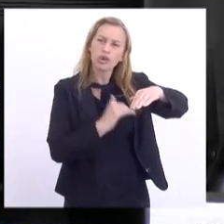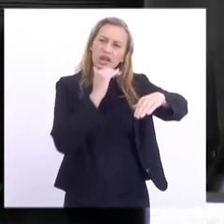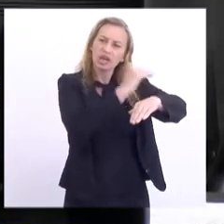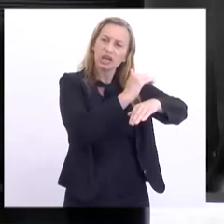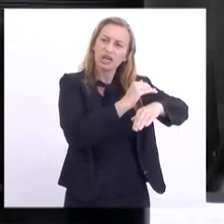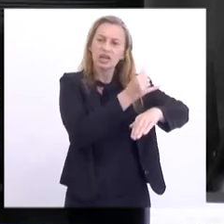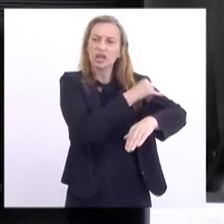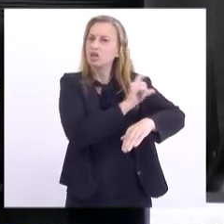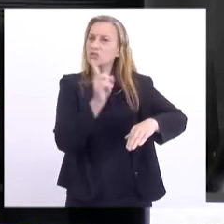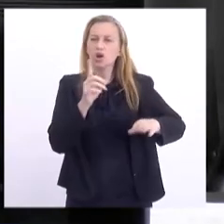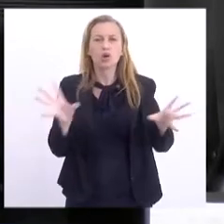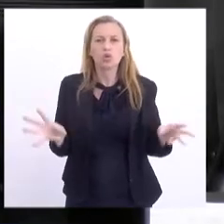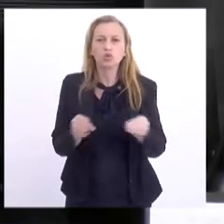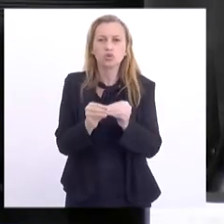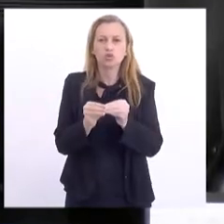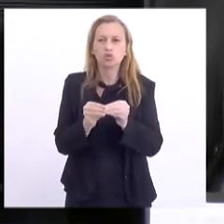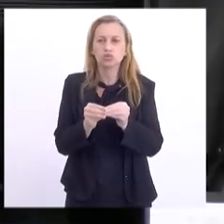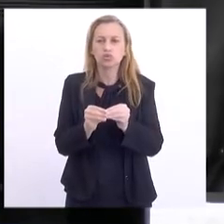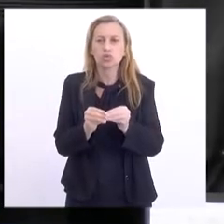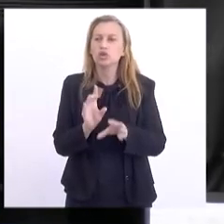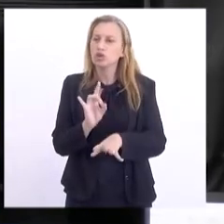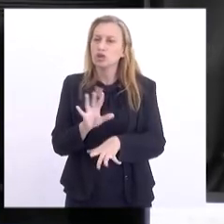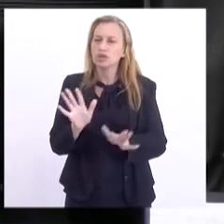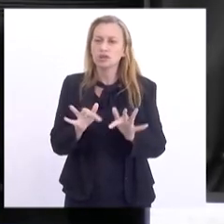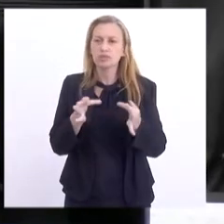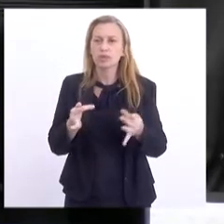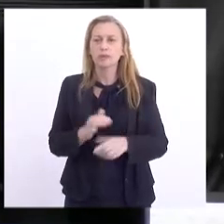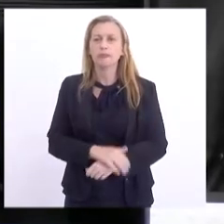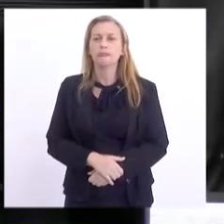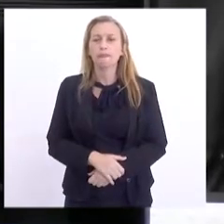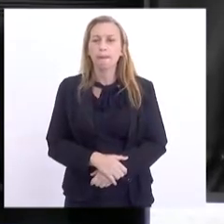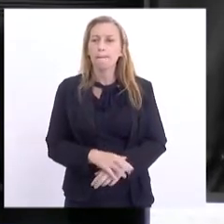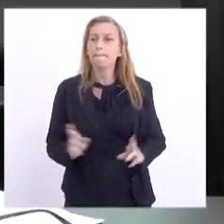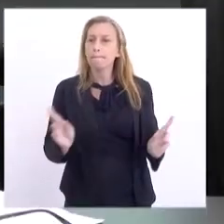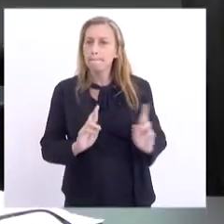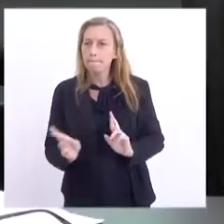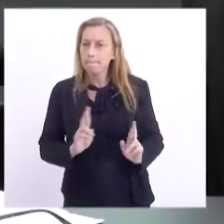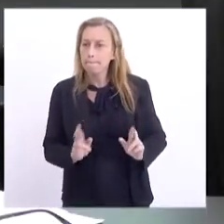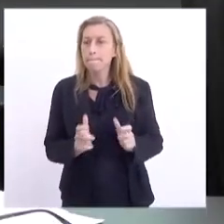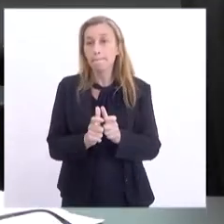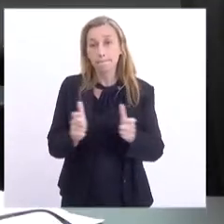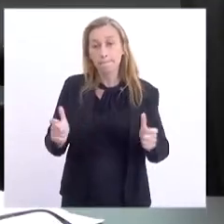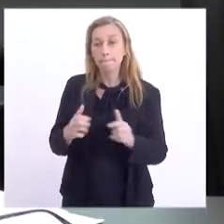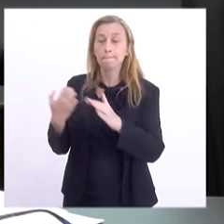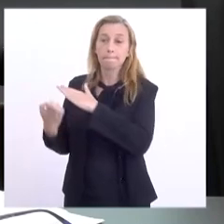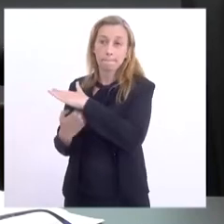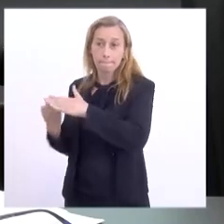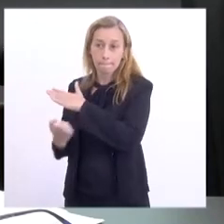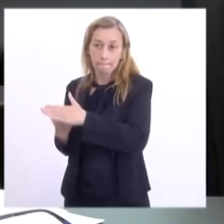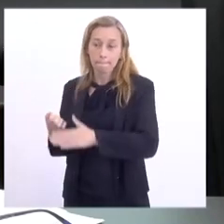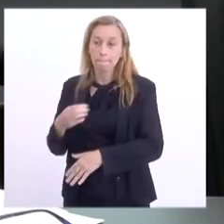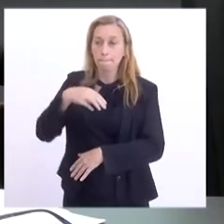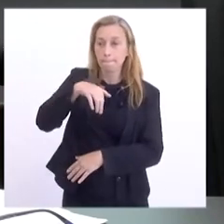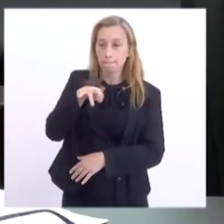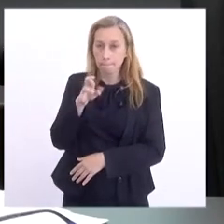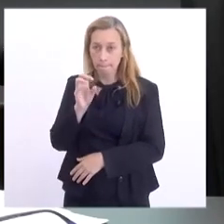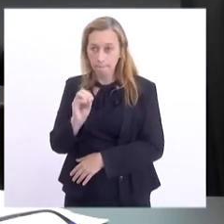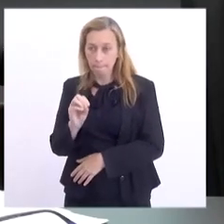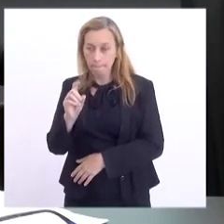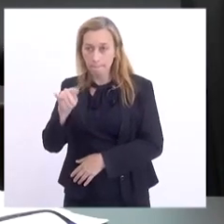incluído só simplesmente isso não tranquilo isso com relação às grandes empresas a gente não fala em microcrédito